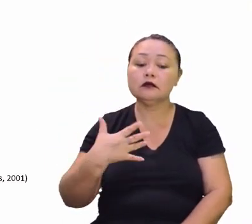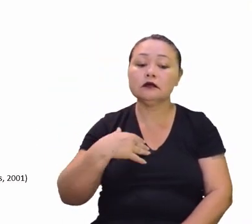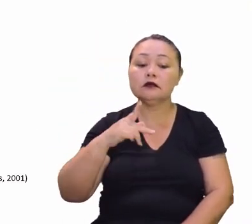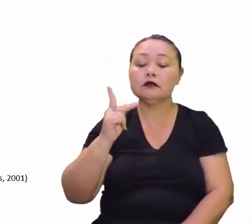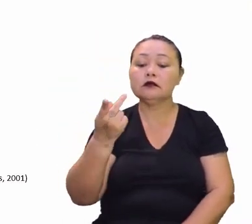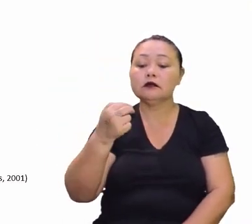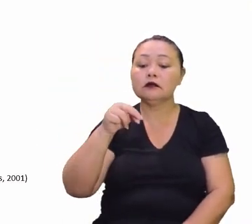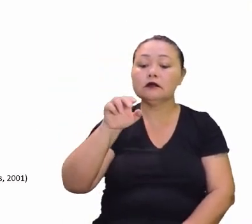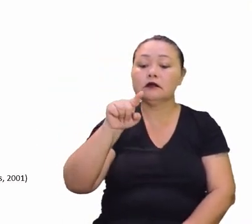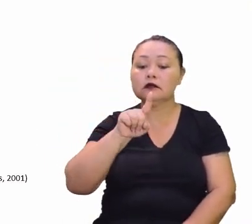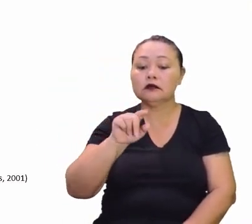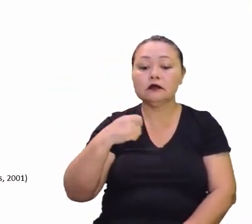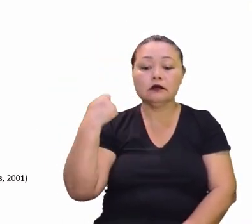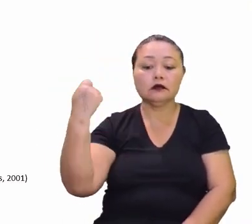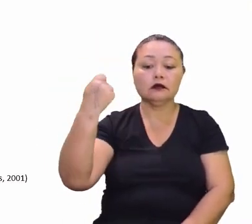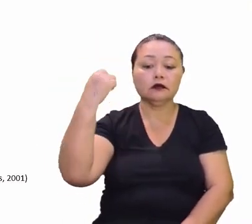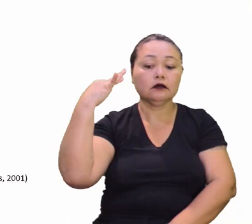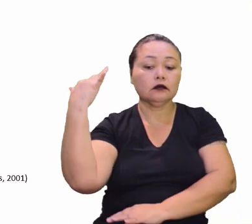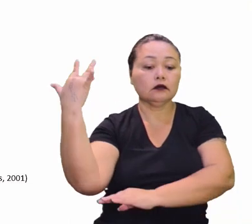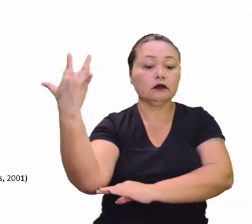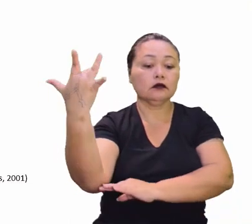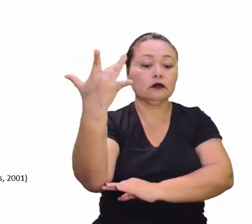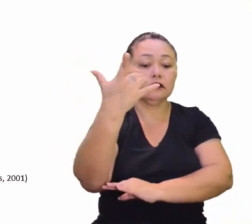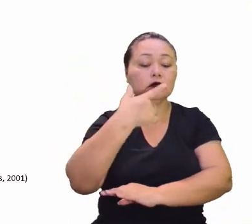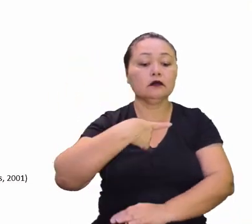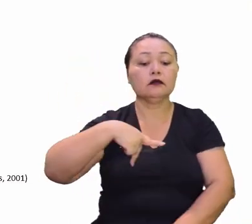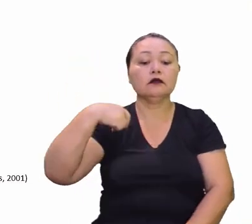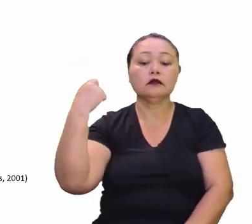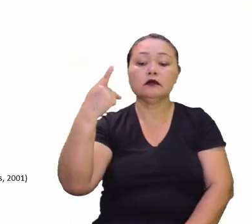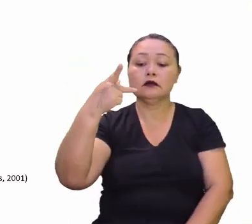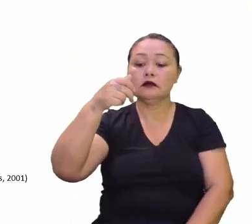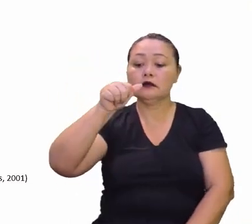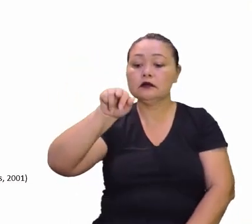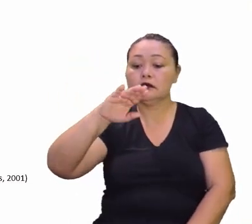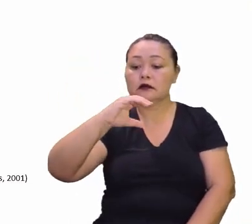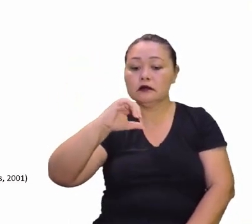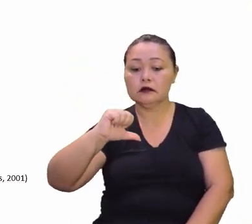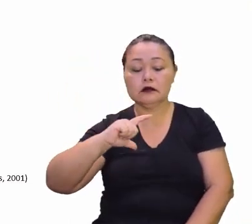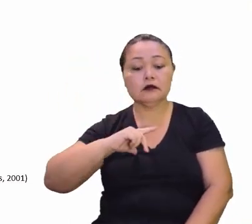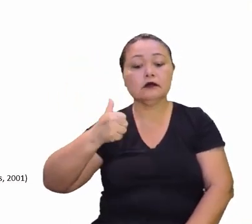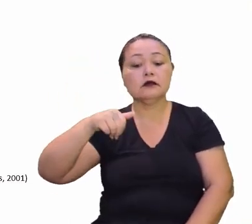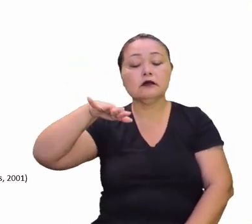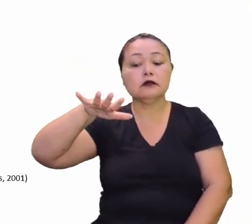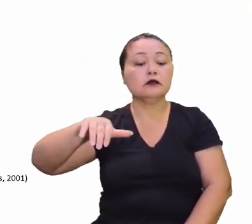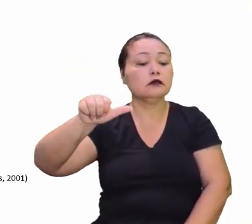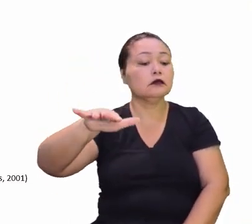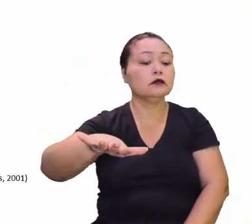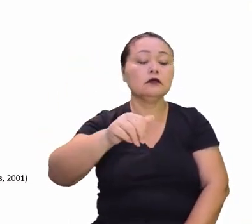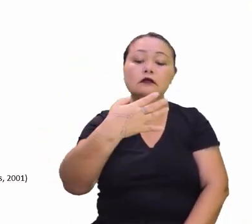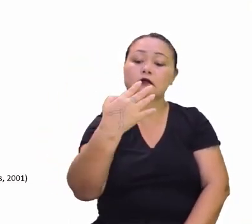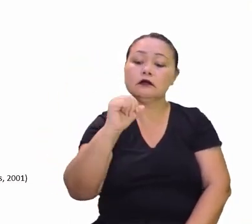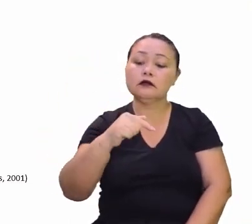Oeste, Alta Floresta do Oeste, Alto Parecis, onde foram assentadas